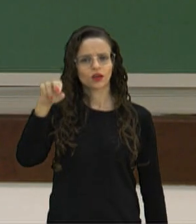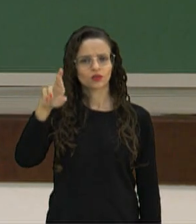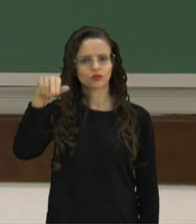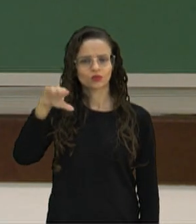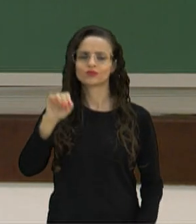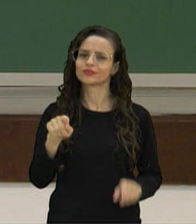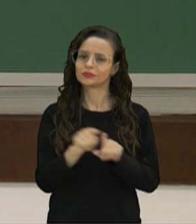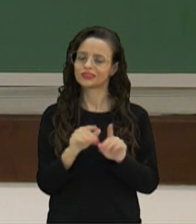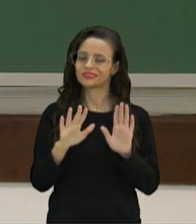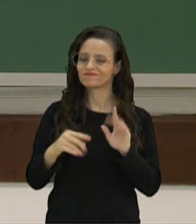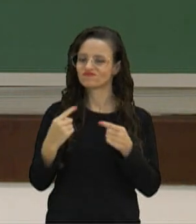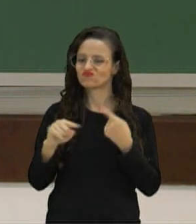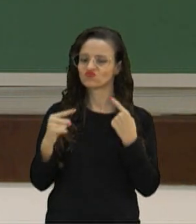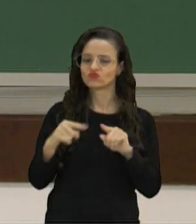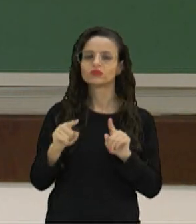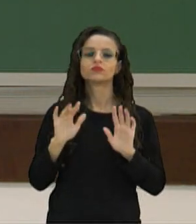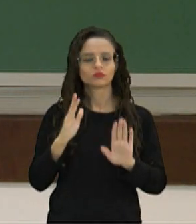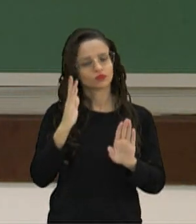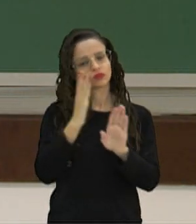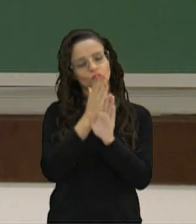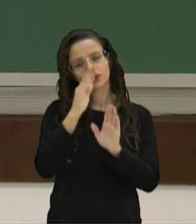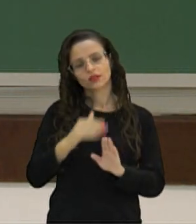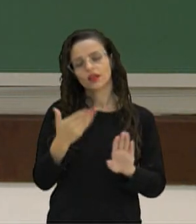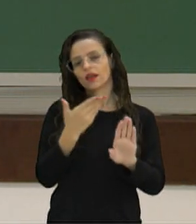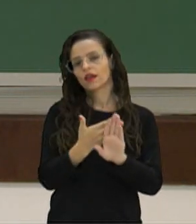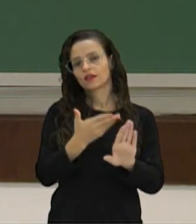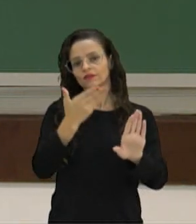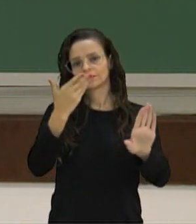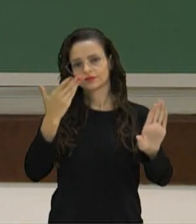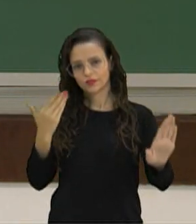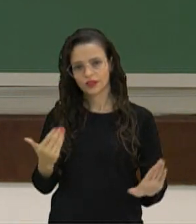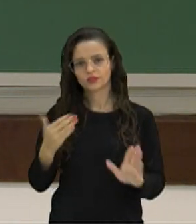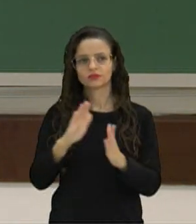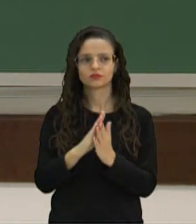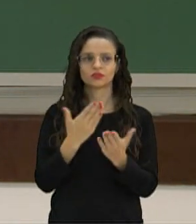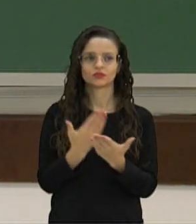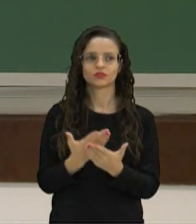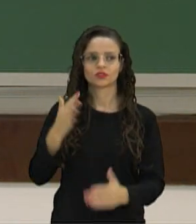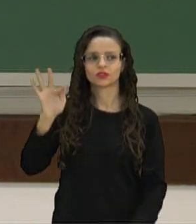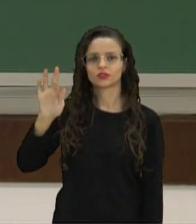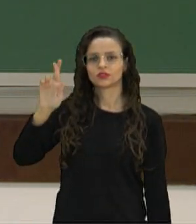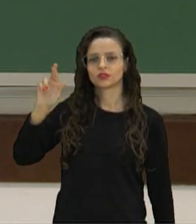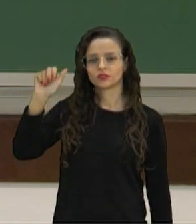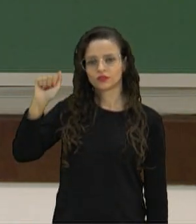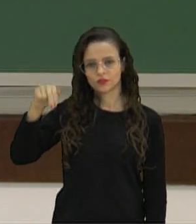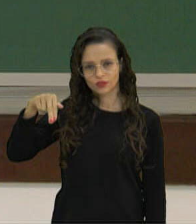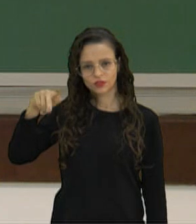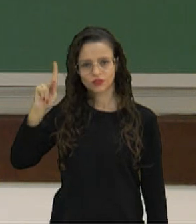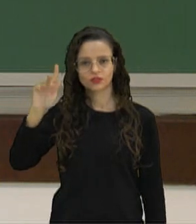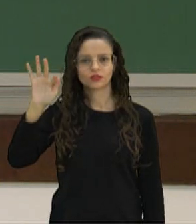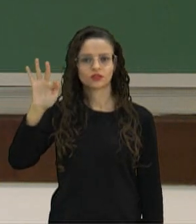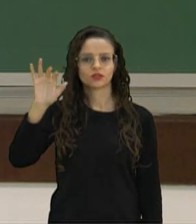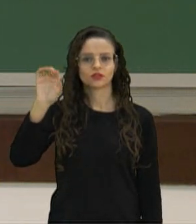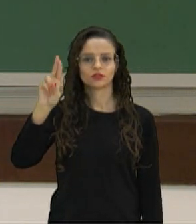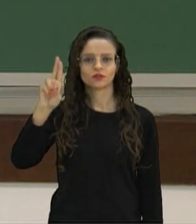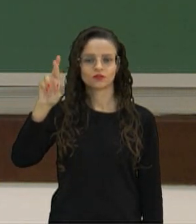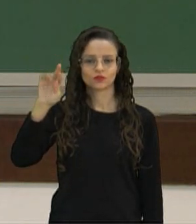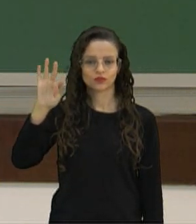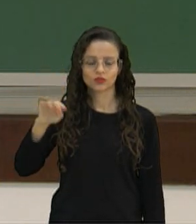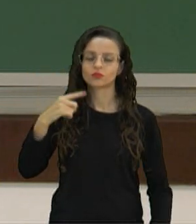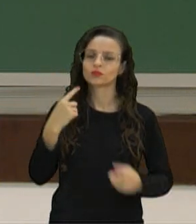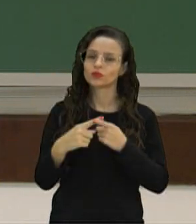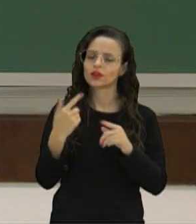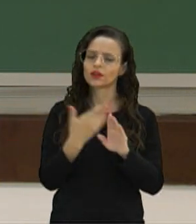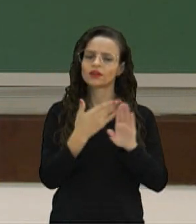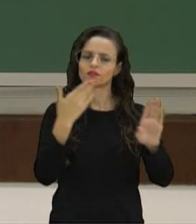desentendimentos com Adorno, e por causa disso ele se afasta ainda mais da escola de Frankfurt. No fim das contas, ele acaba